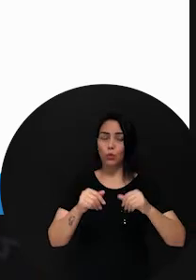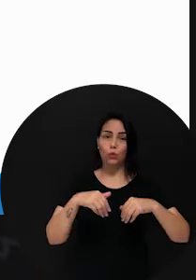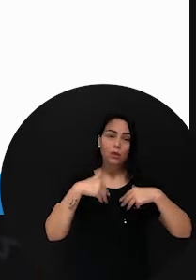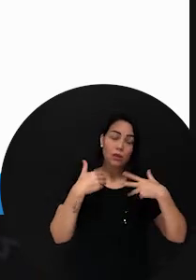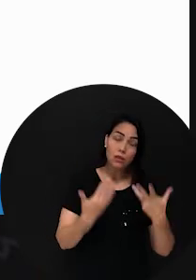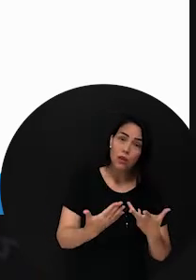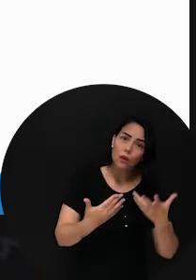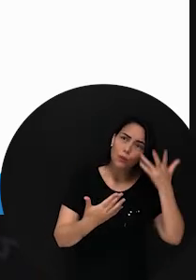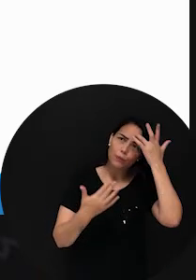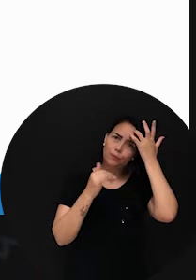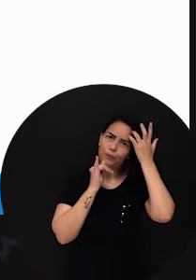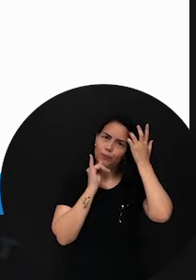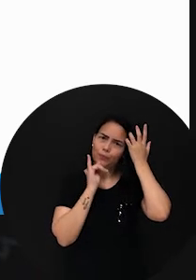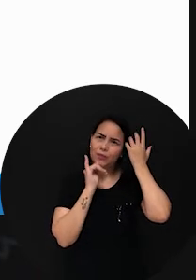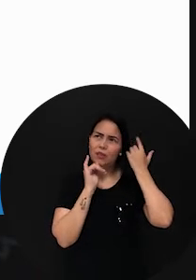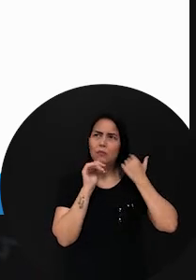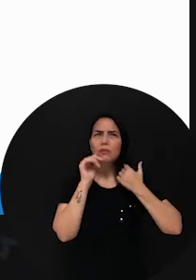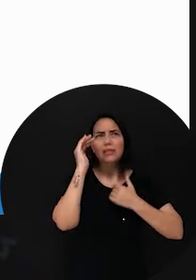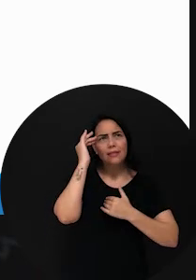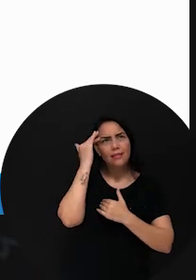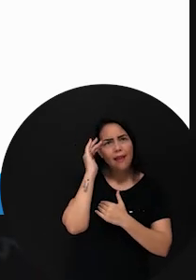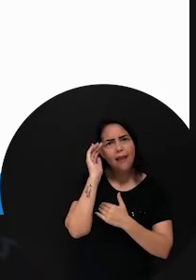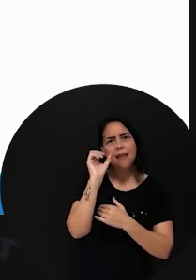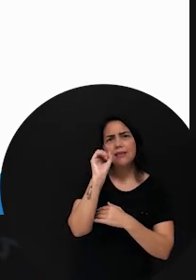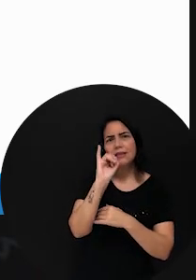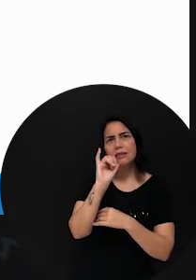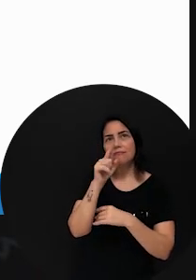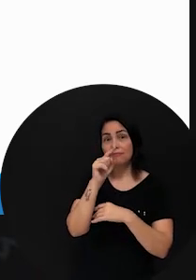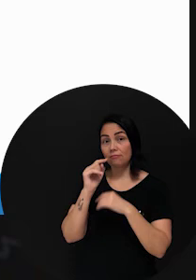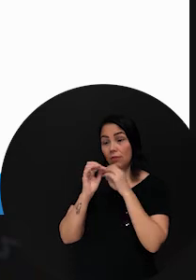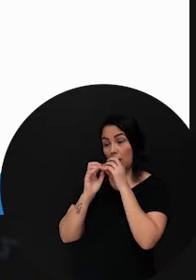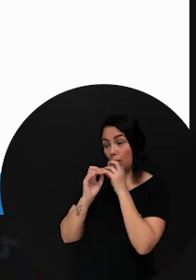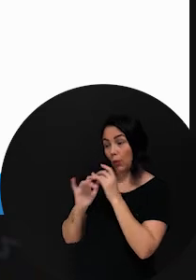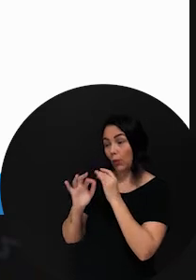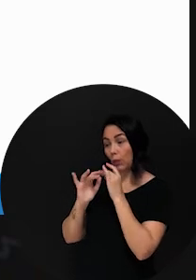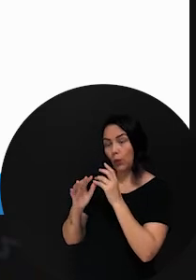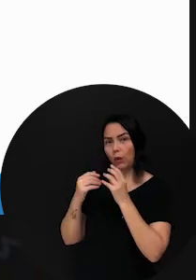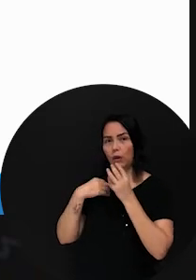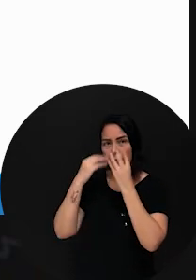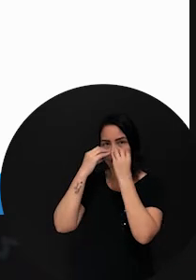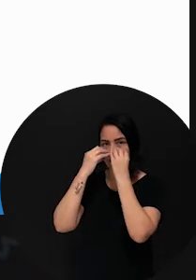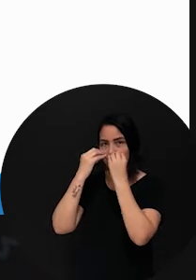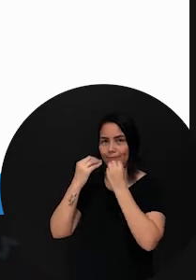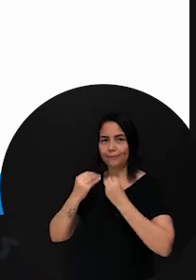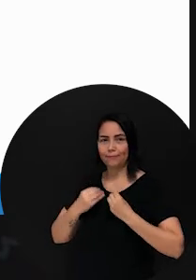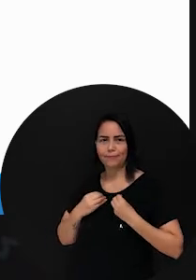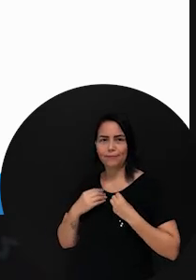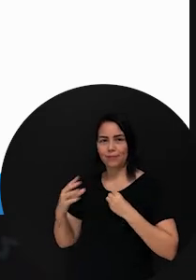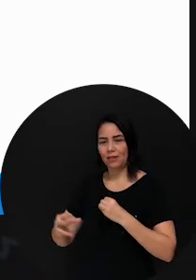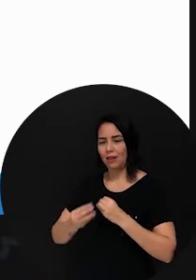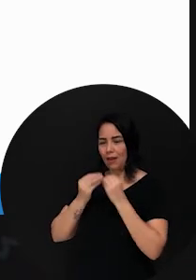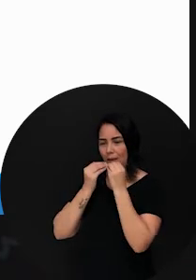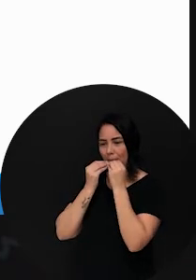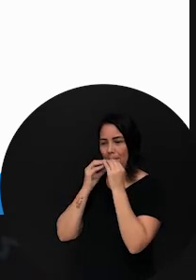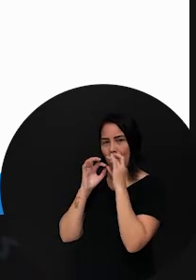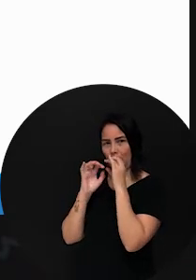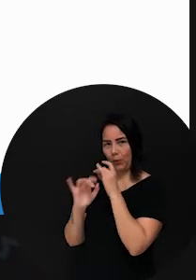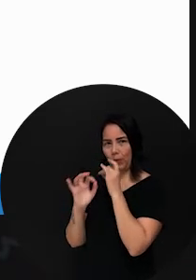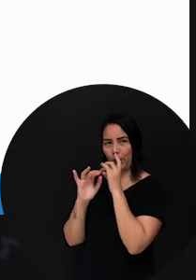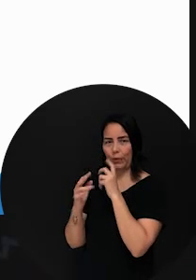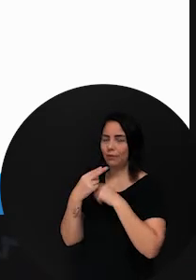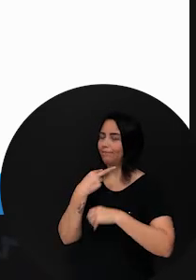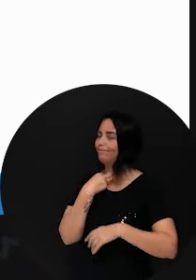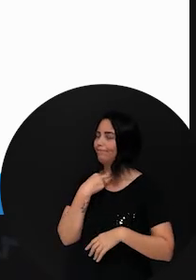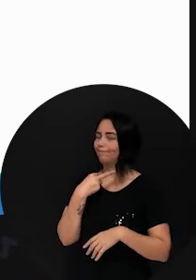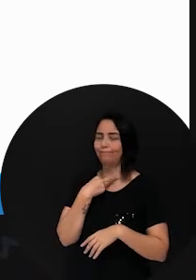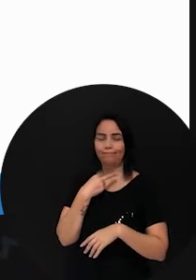Então, a gente entende que instrumentos de sopro, onde eu tenho que tirar a máscara para tocar, infelizmente ainda não